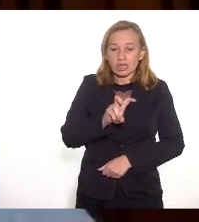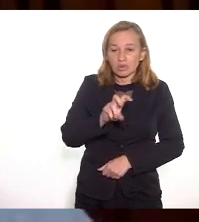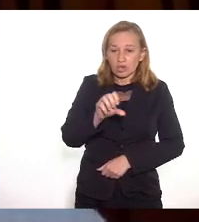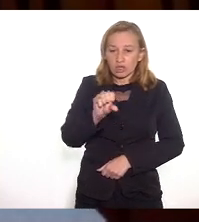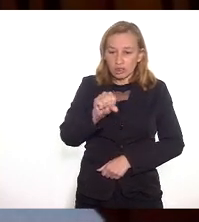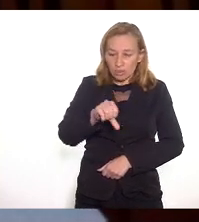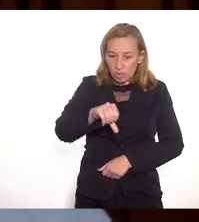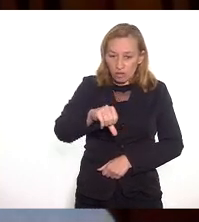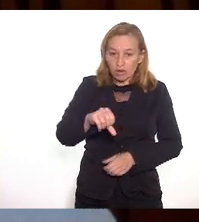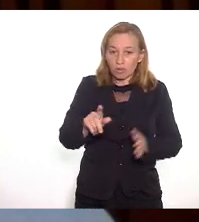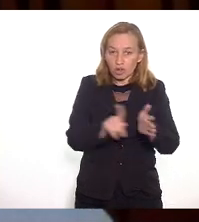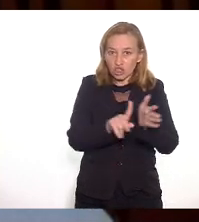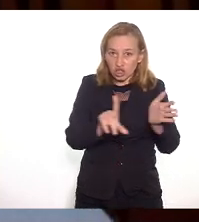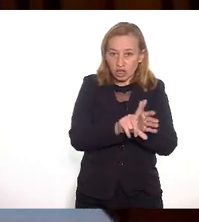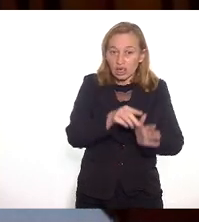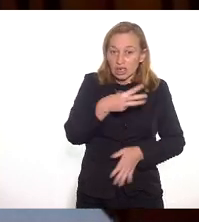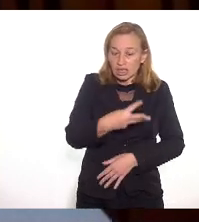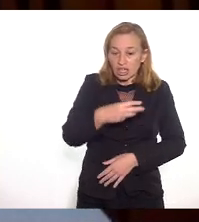59. Projeto de lei